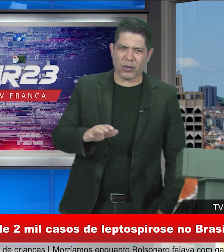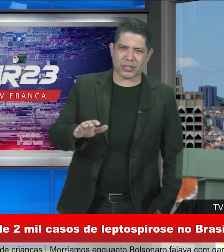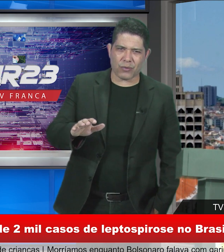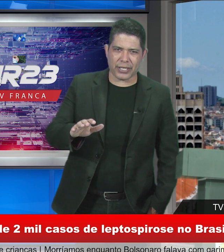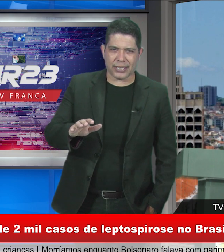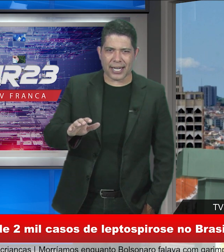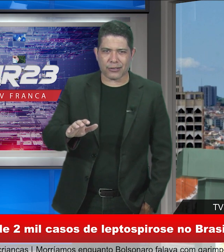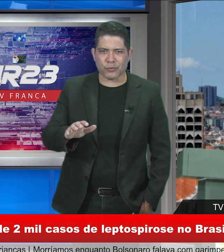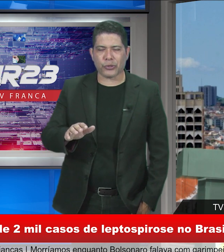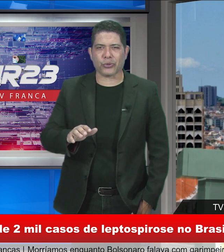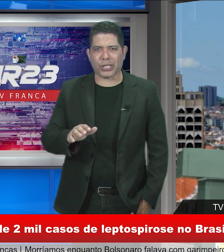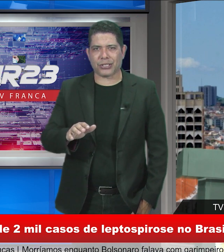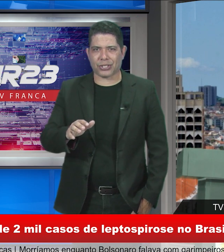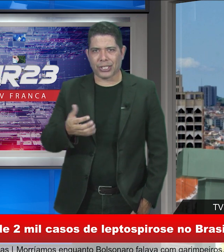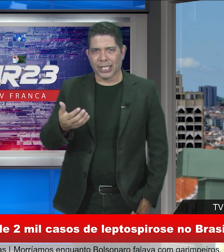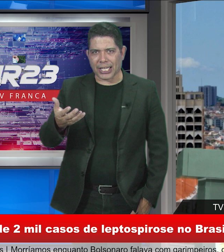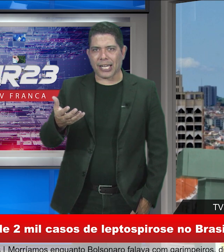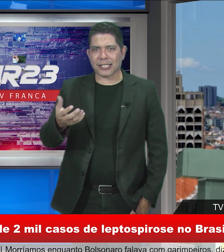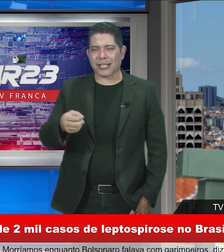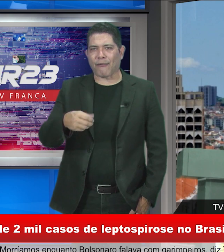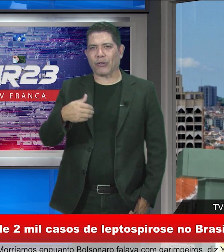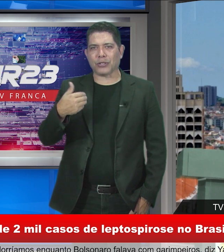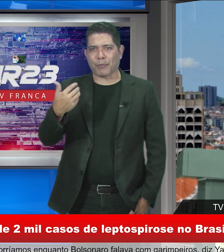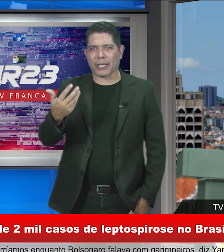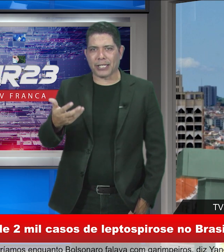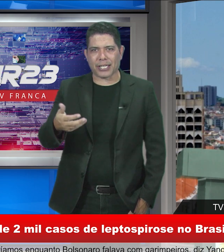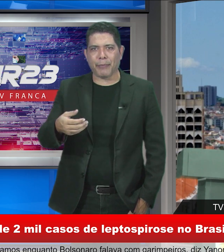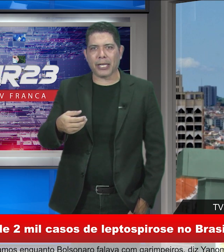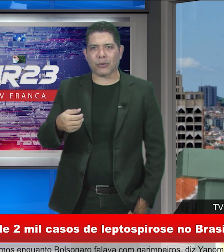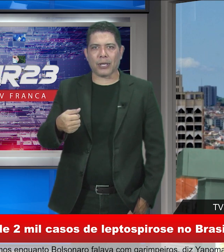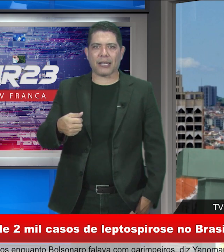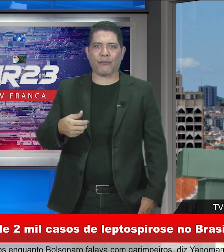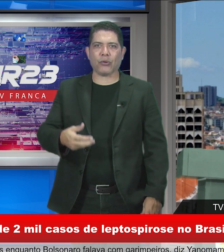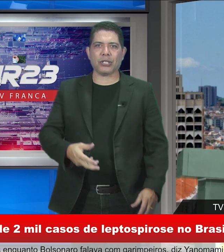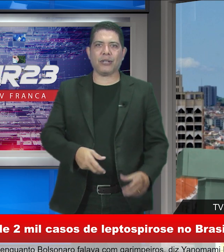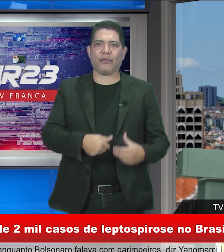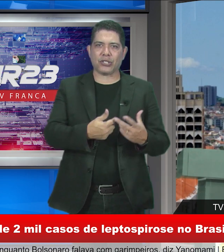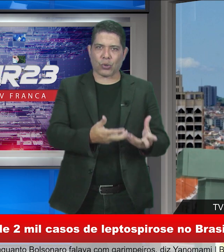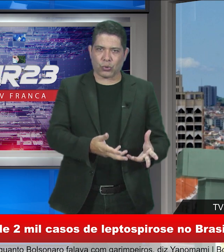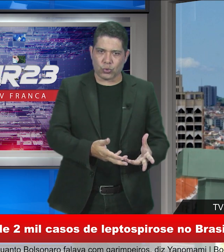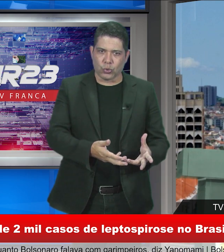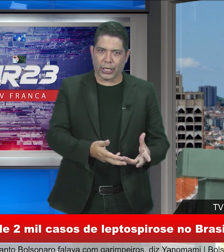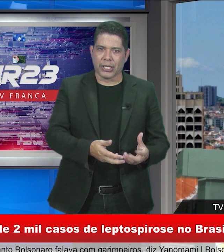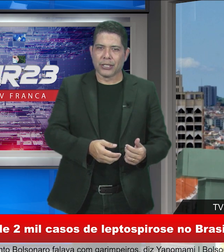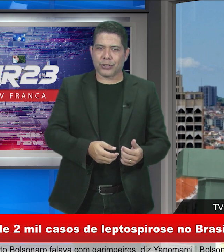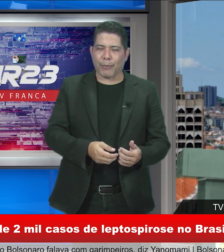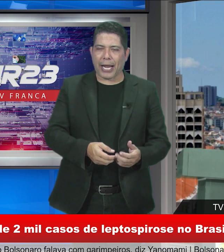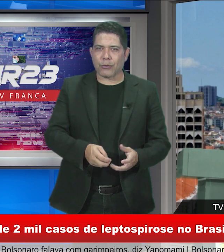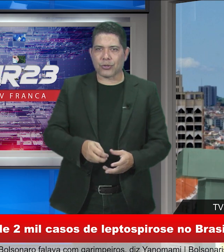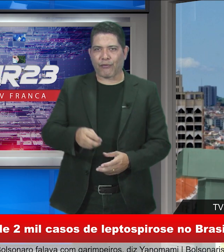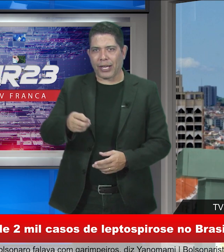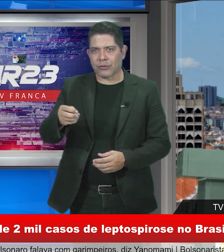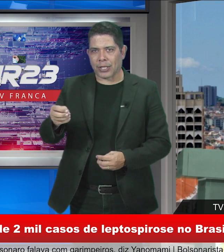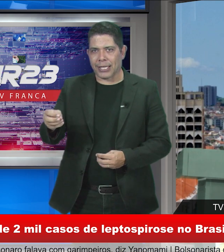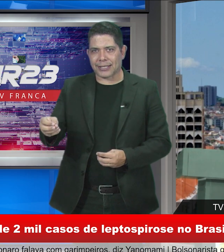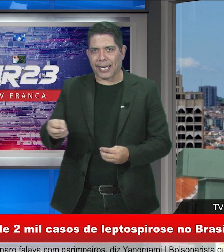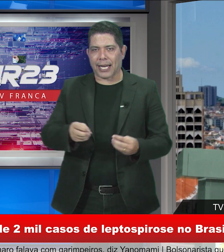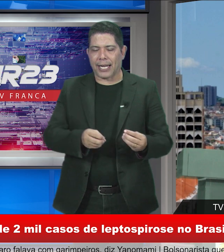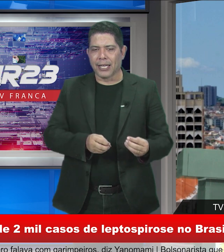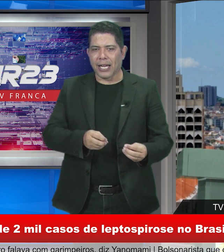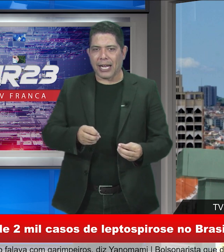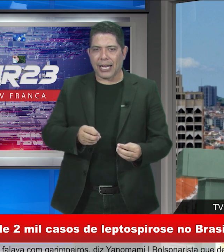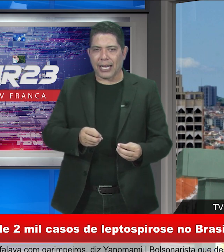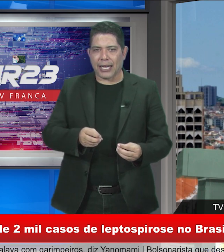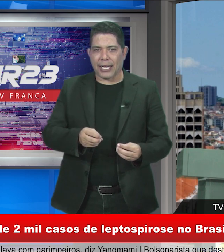infelizmente, mostra um retrato muito triste, que é esse da falta de planejamento, né? Da falta de infraestrutura, de bairros feitos aí sem